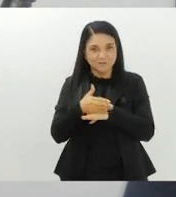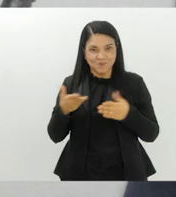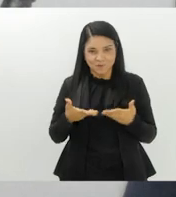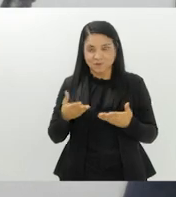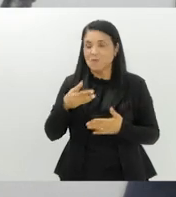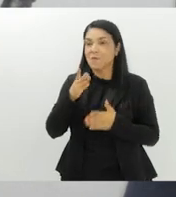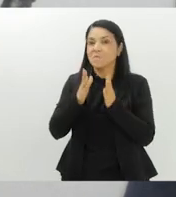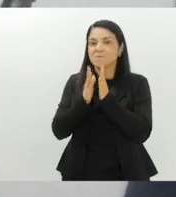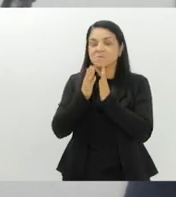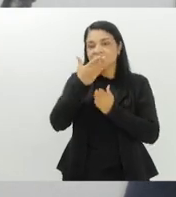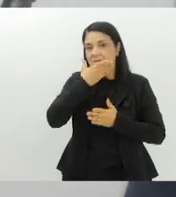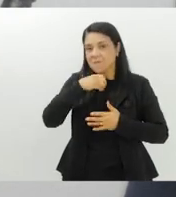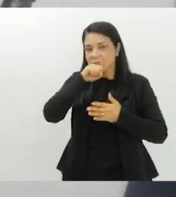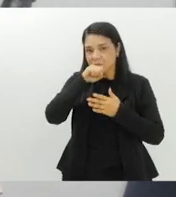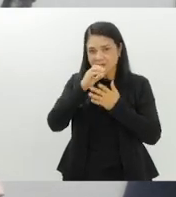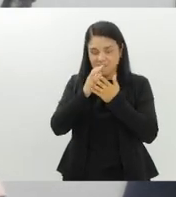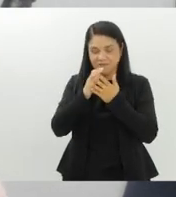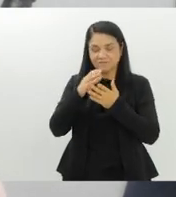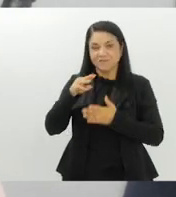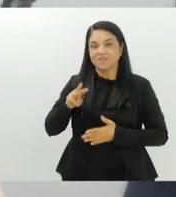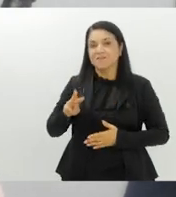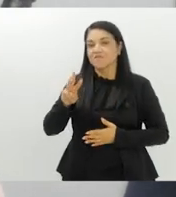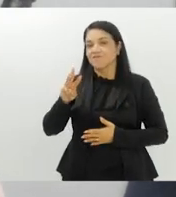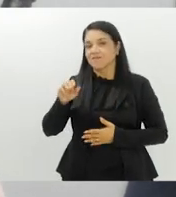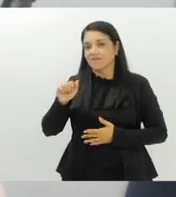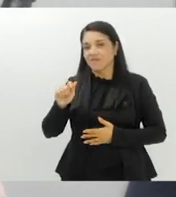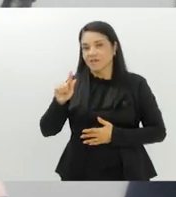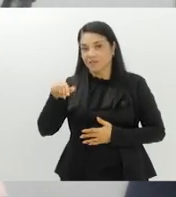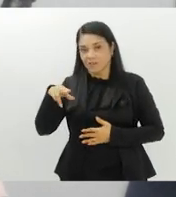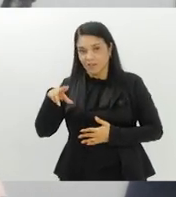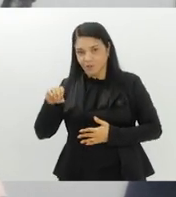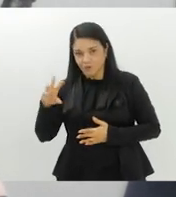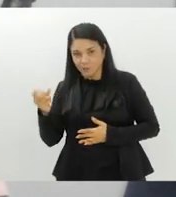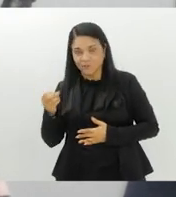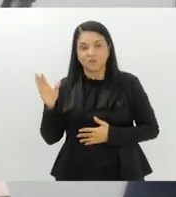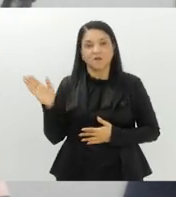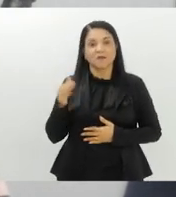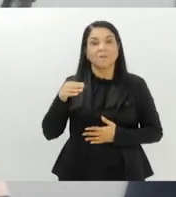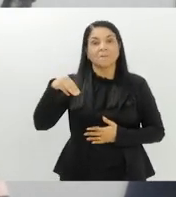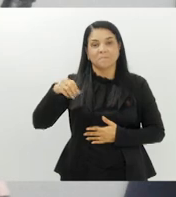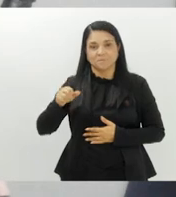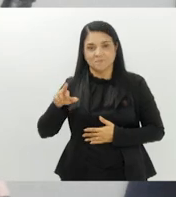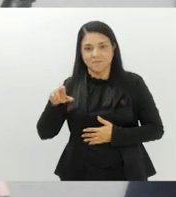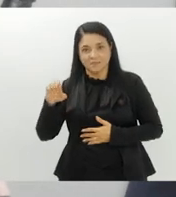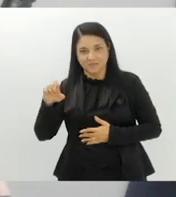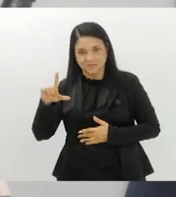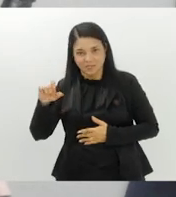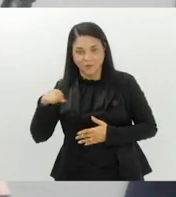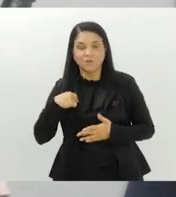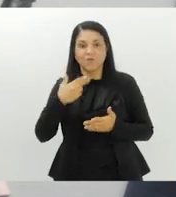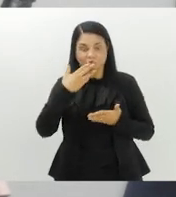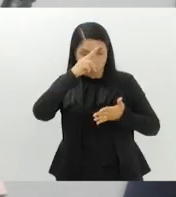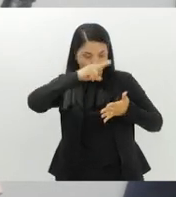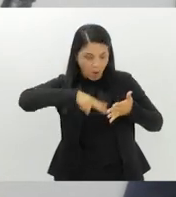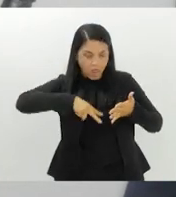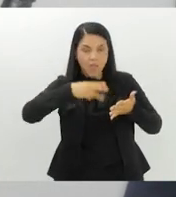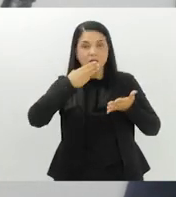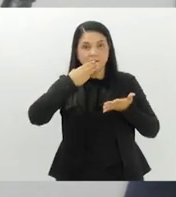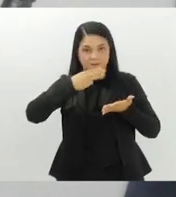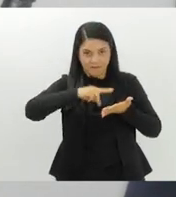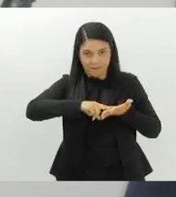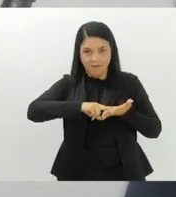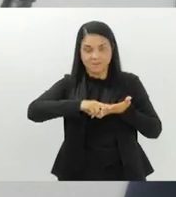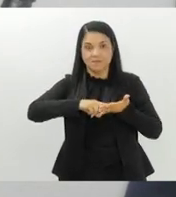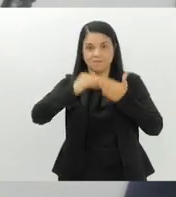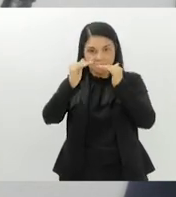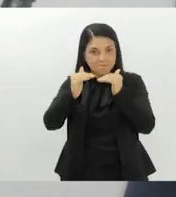Vaguinho, pai Marcelo, eu não sou umbandista, mas eu vou ler a Carta Magna de Umbanda. Vocês podem ter certeza, é